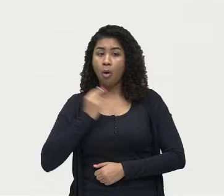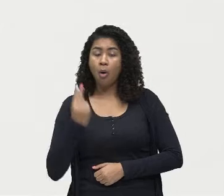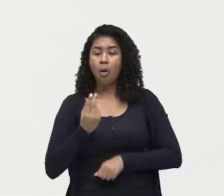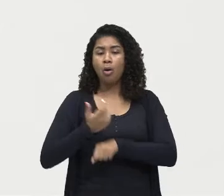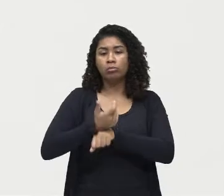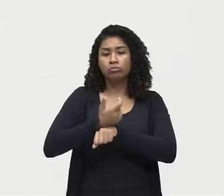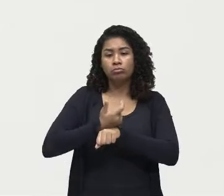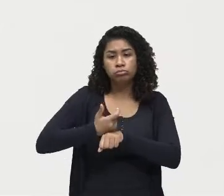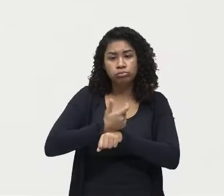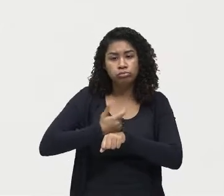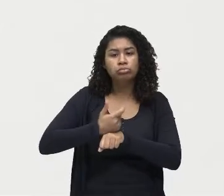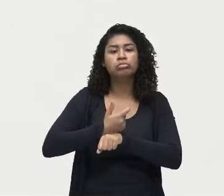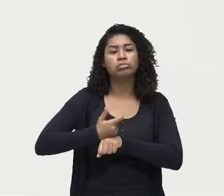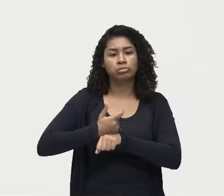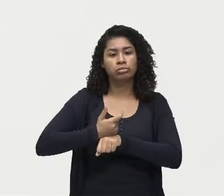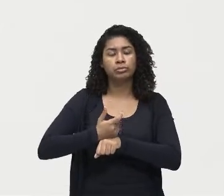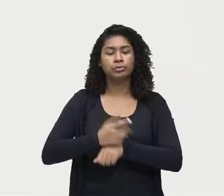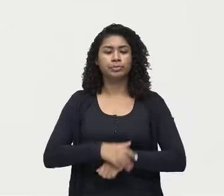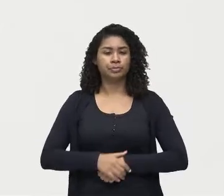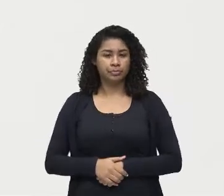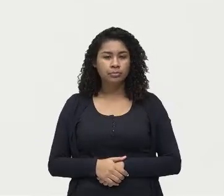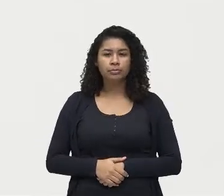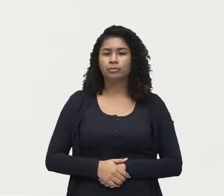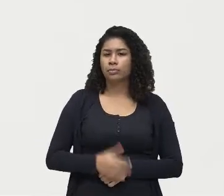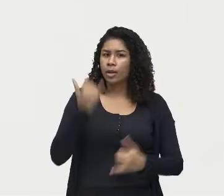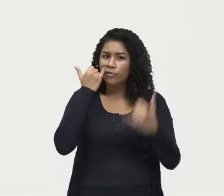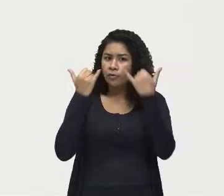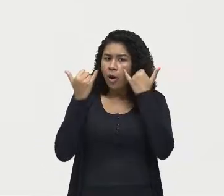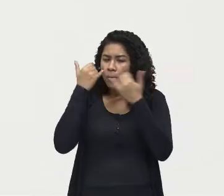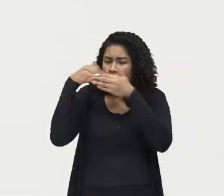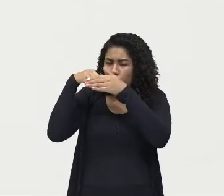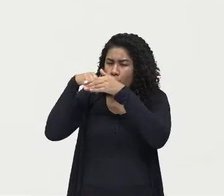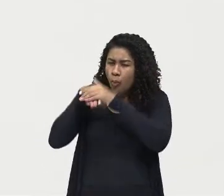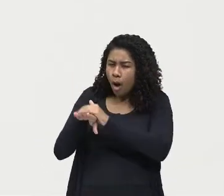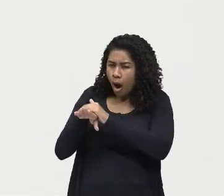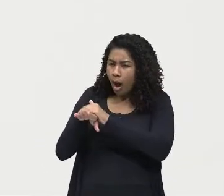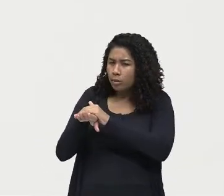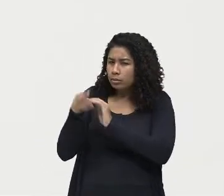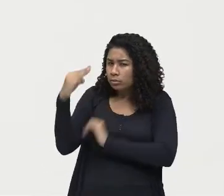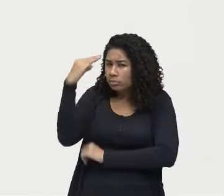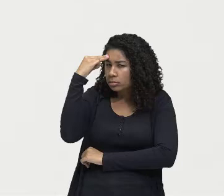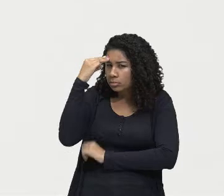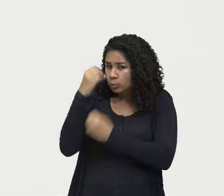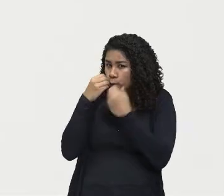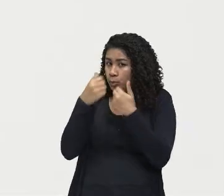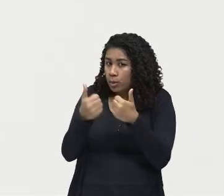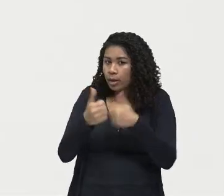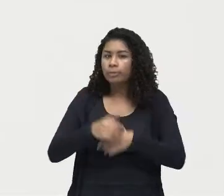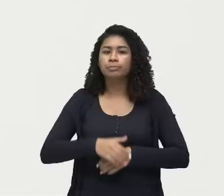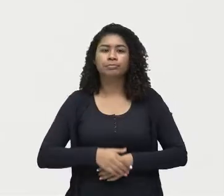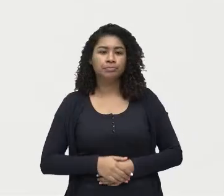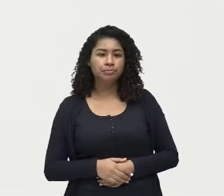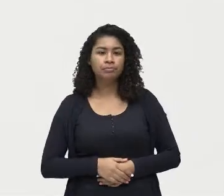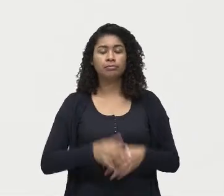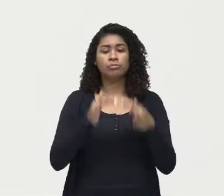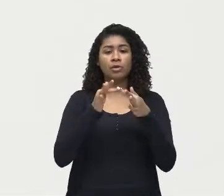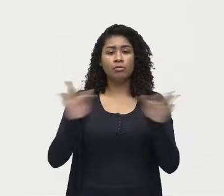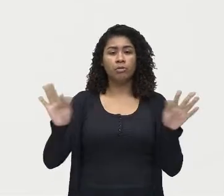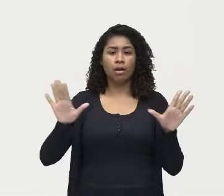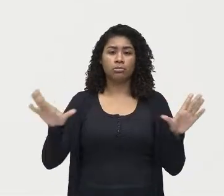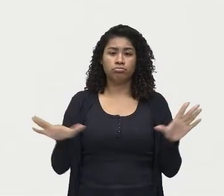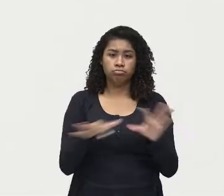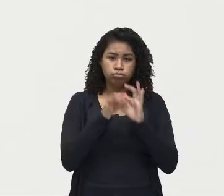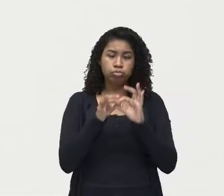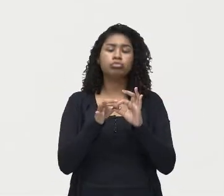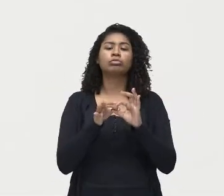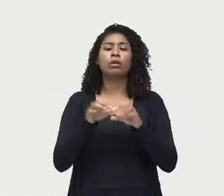que indicam condição. Então, guarde a informação. Oração subordinada adverbial condicional